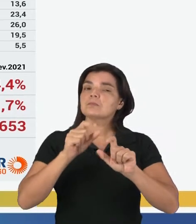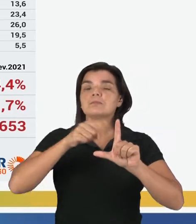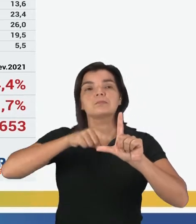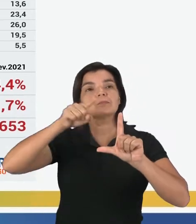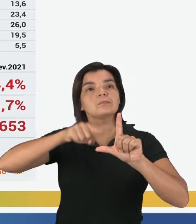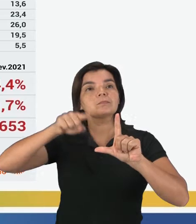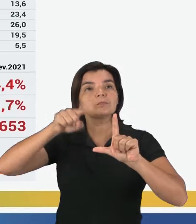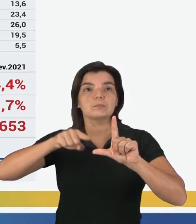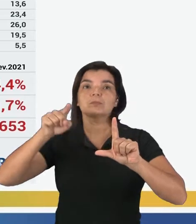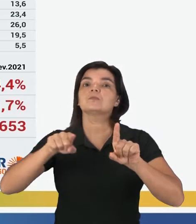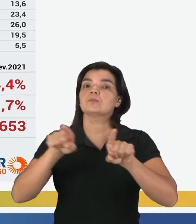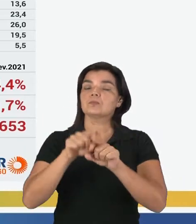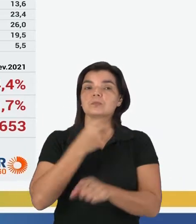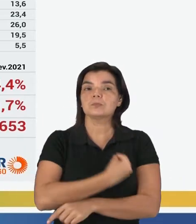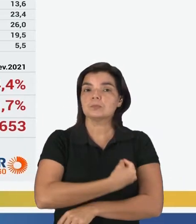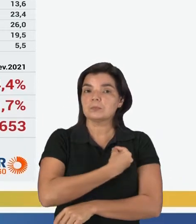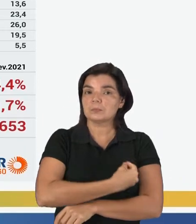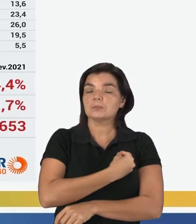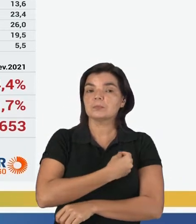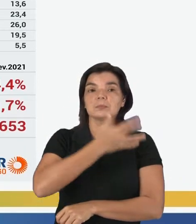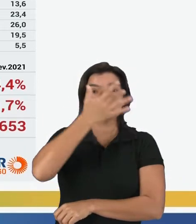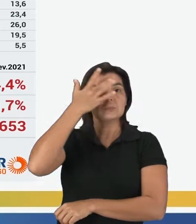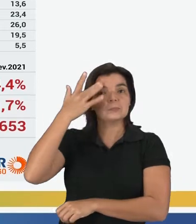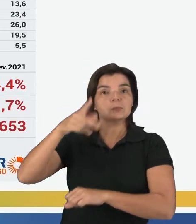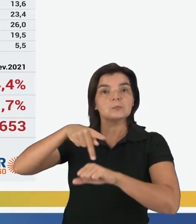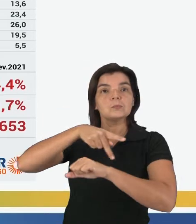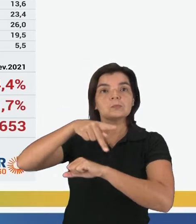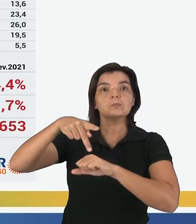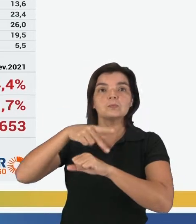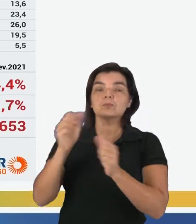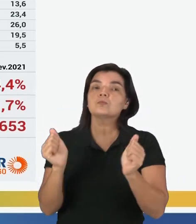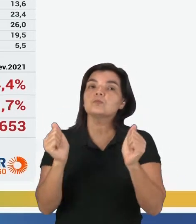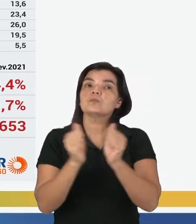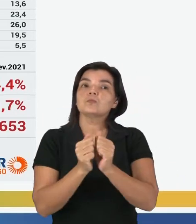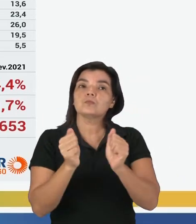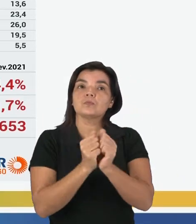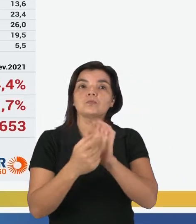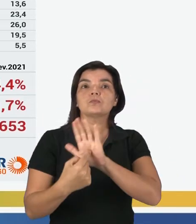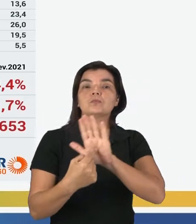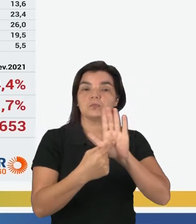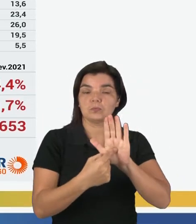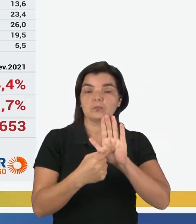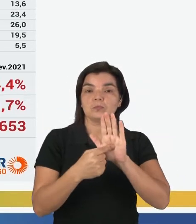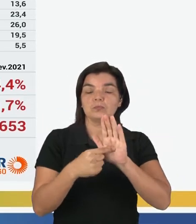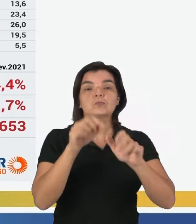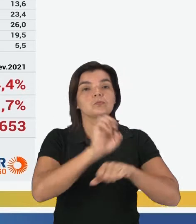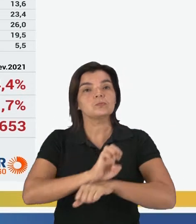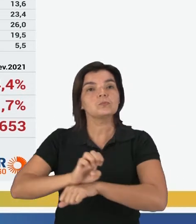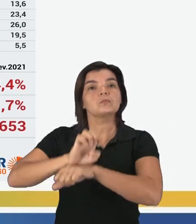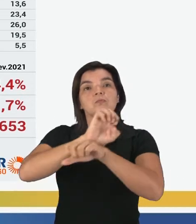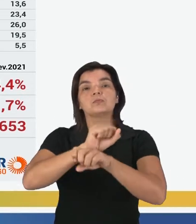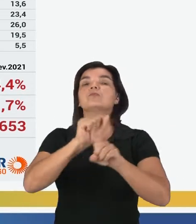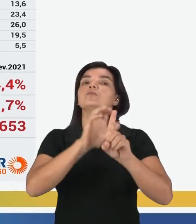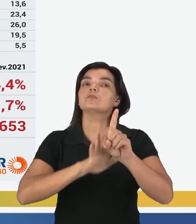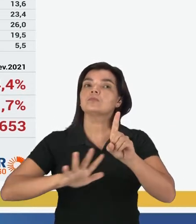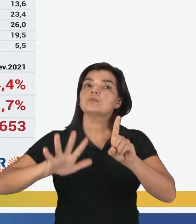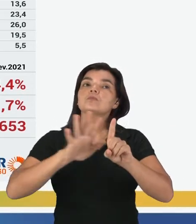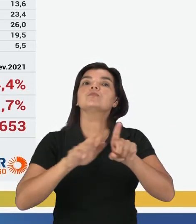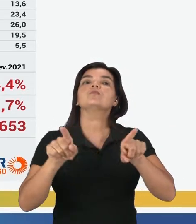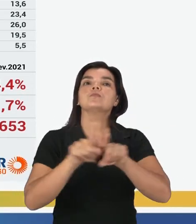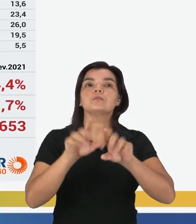sobre aspectos da vida de uma nação que, em conjunto, retratam o estado social dessa nação e